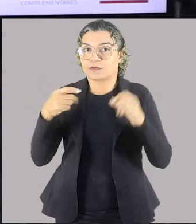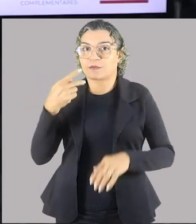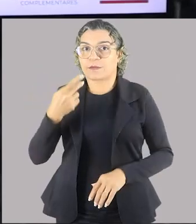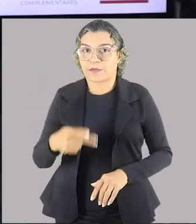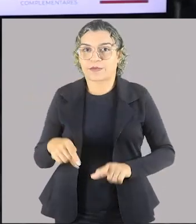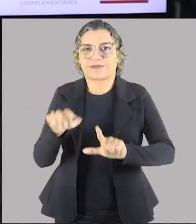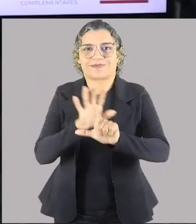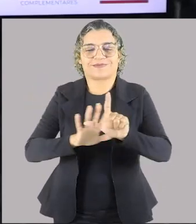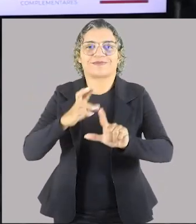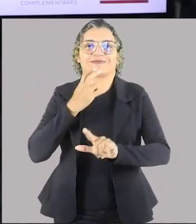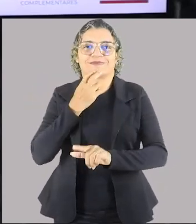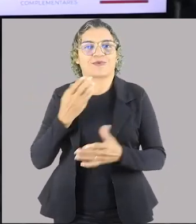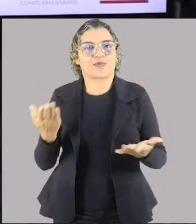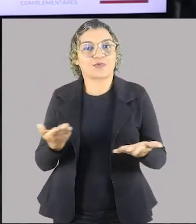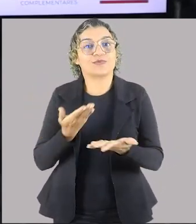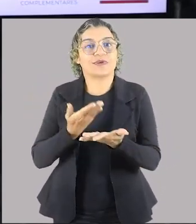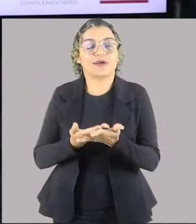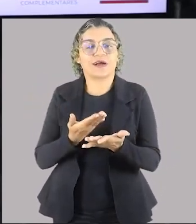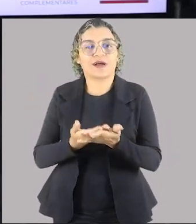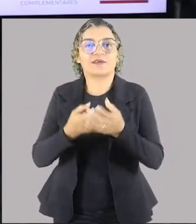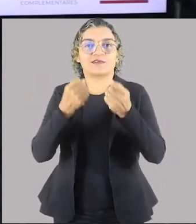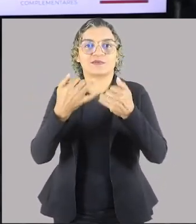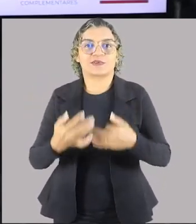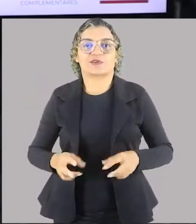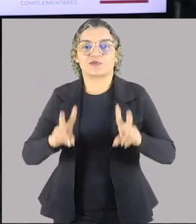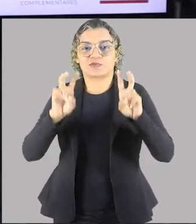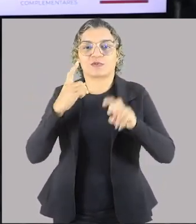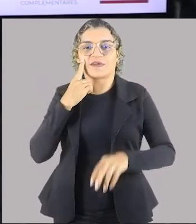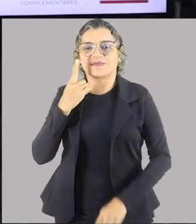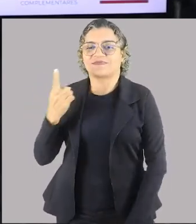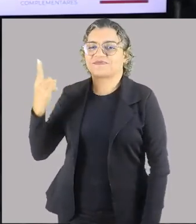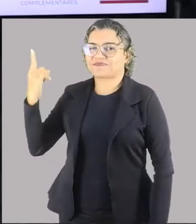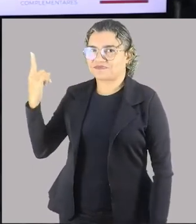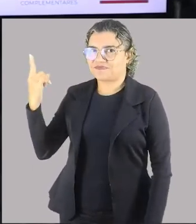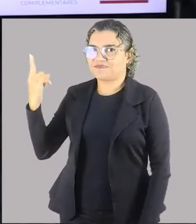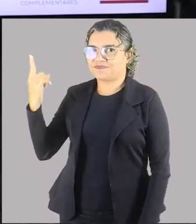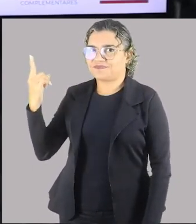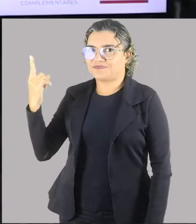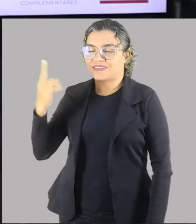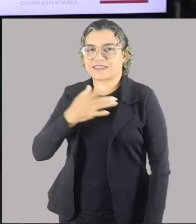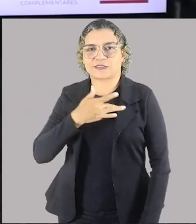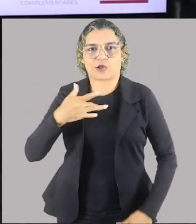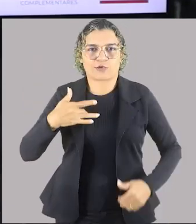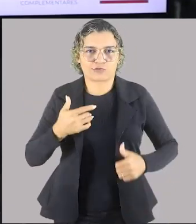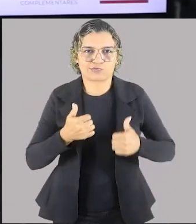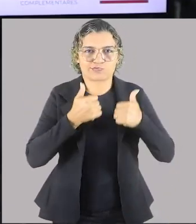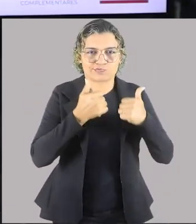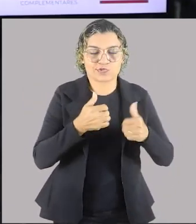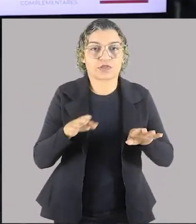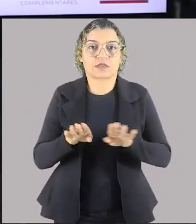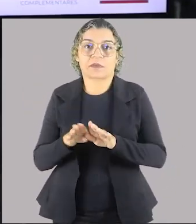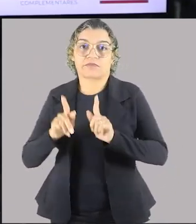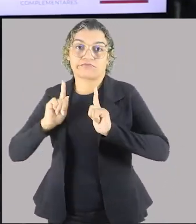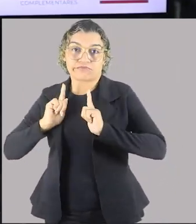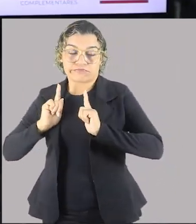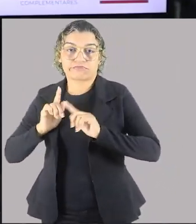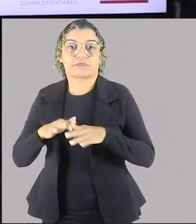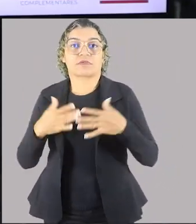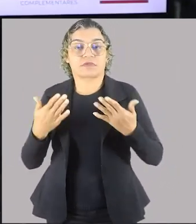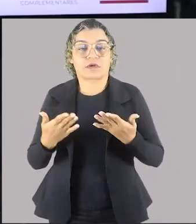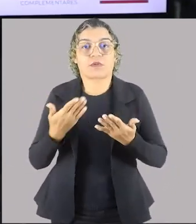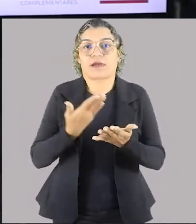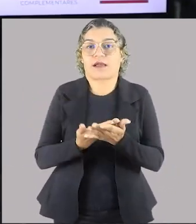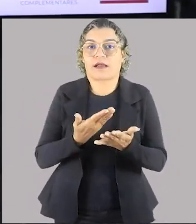Dias, tá? Na aula de hoje a gente vai estar falando sobre aptidão física e sedentarismo. Lembrando que essa aula ela faz parte das